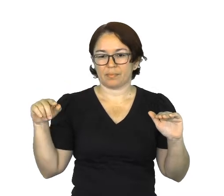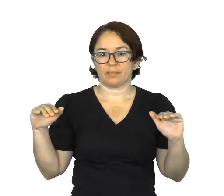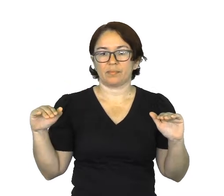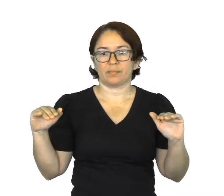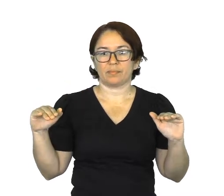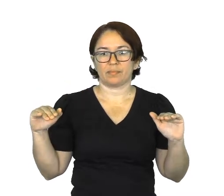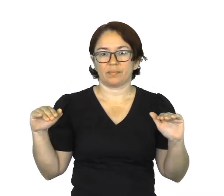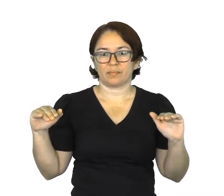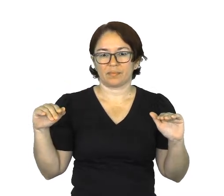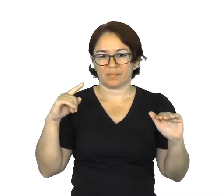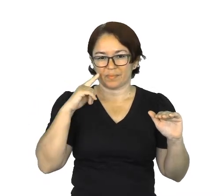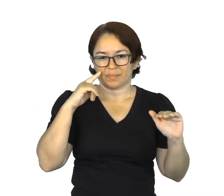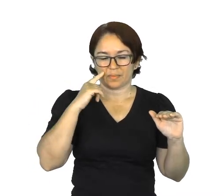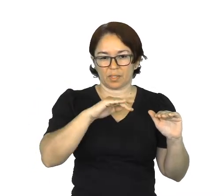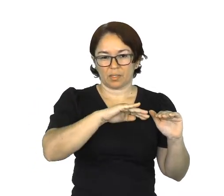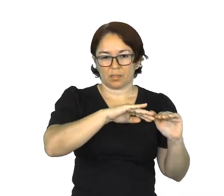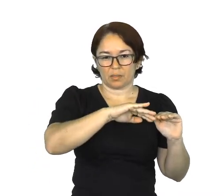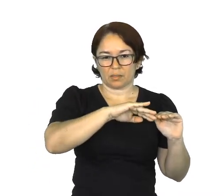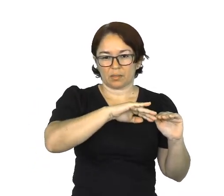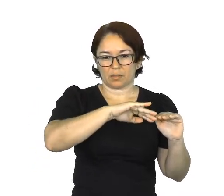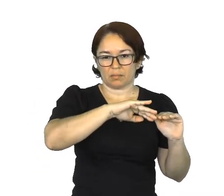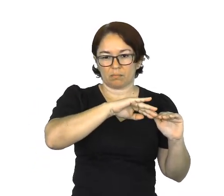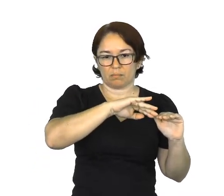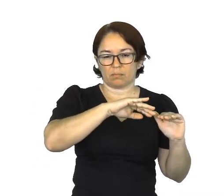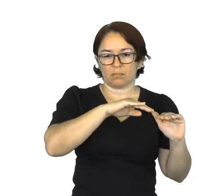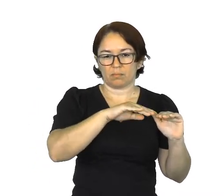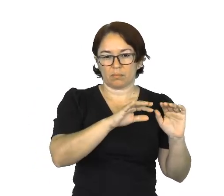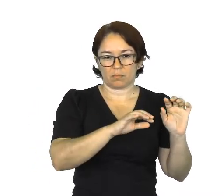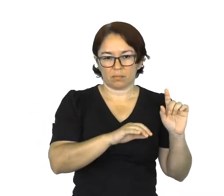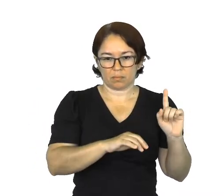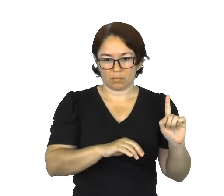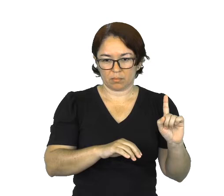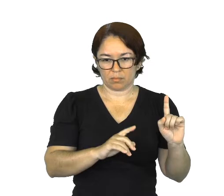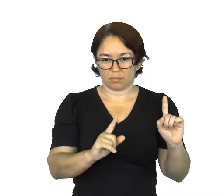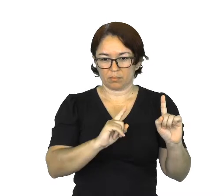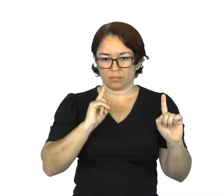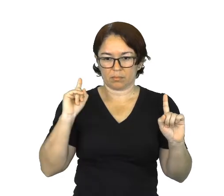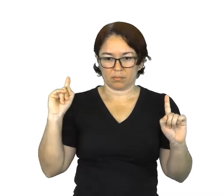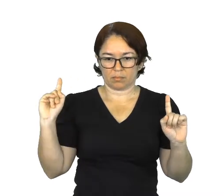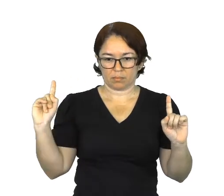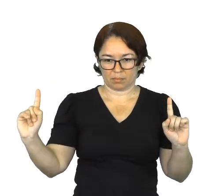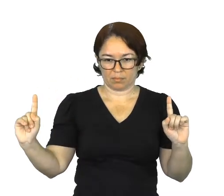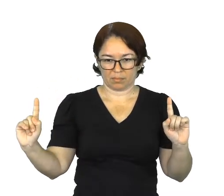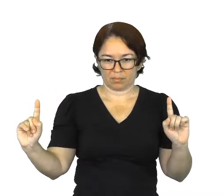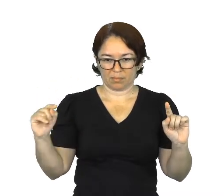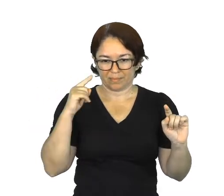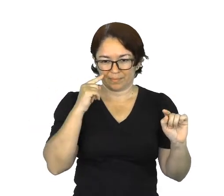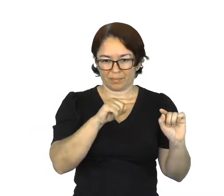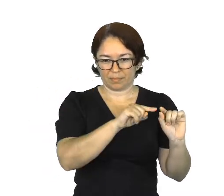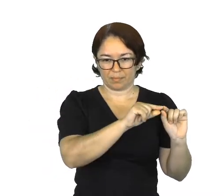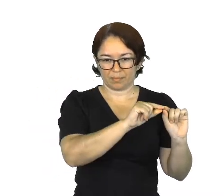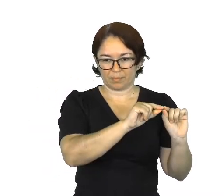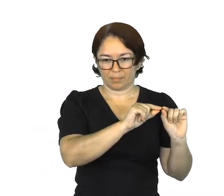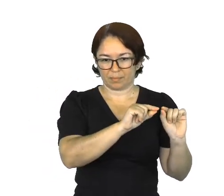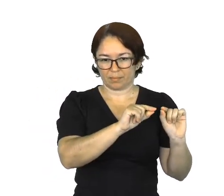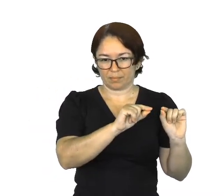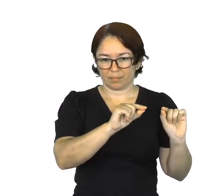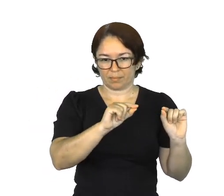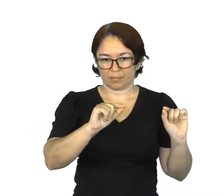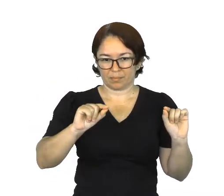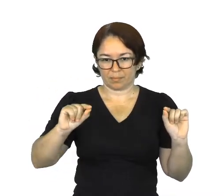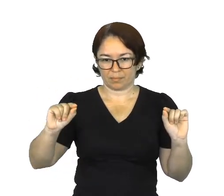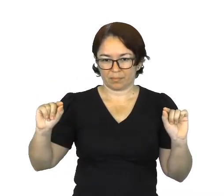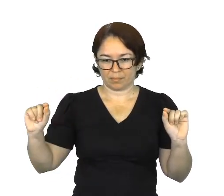onda. O comprimento também, que é a distância entre duas cristas e dois vales consecutivos, né? Vocês estão vendo aí que tem cristas em cima, vales